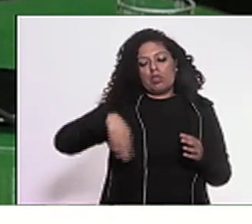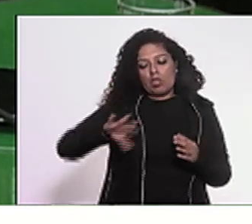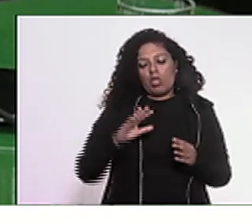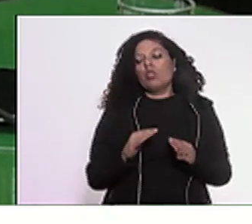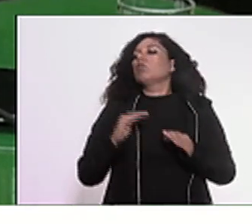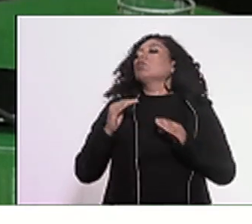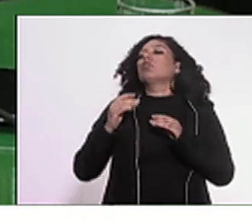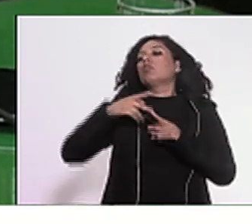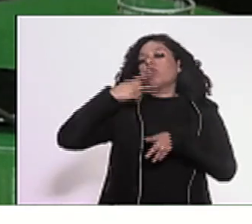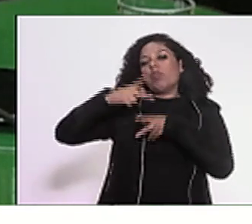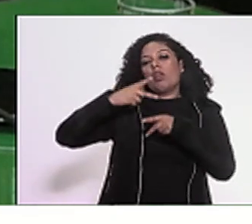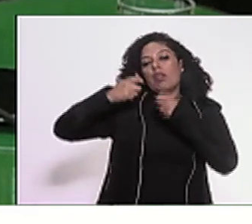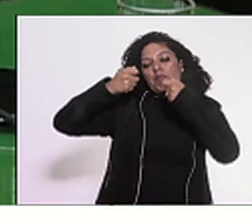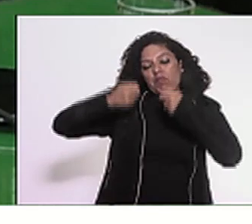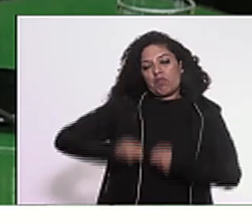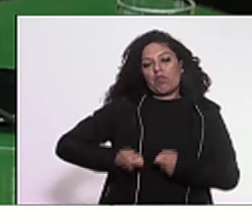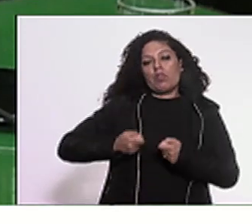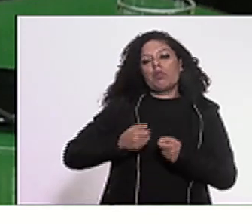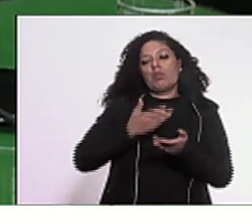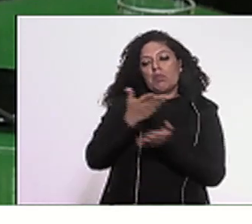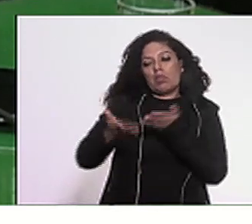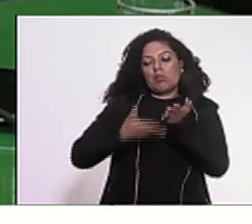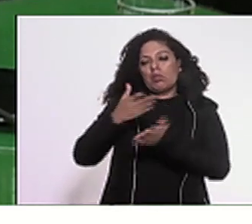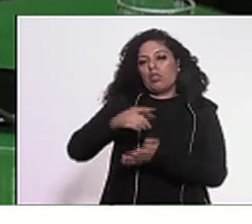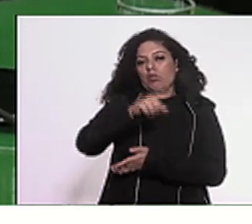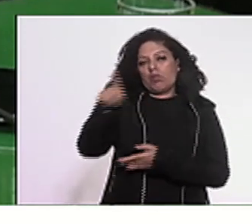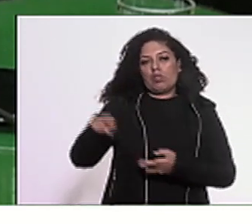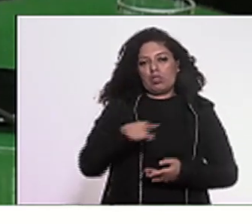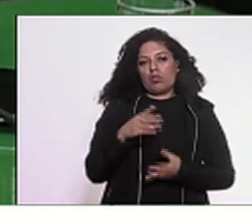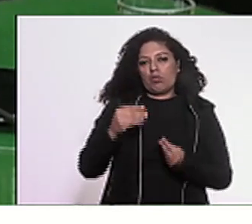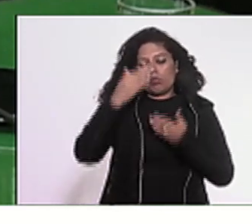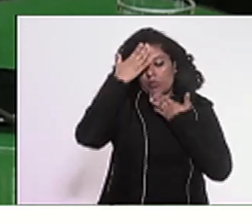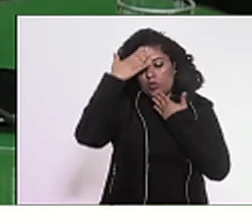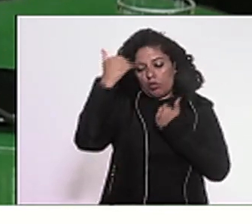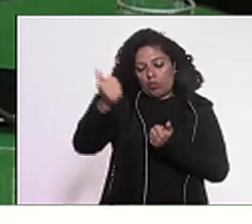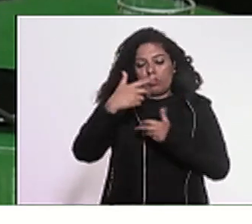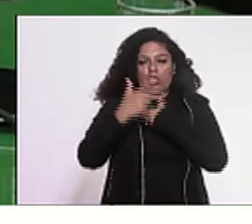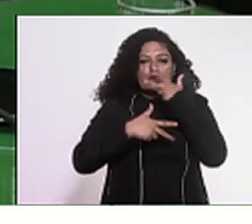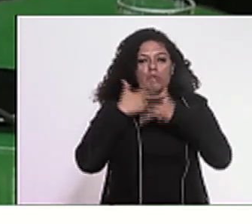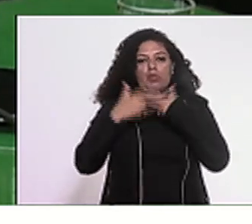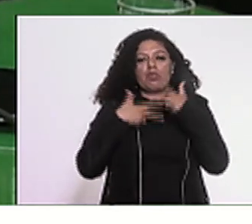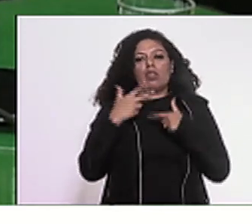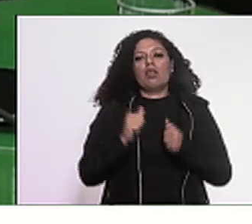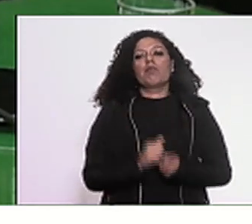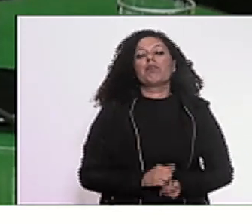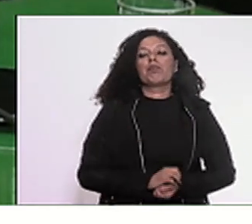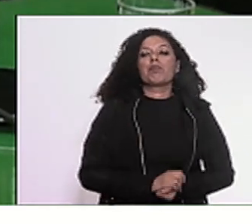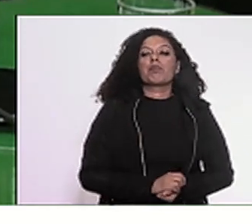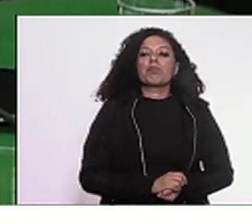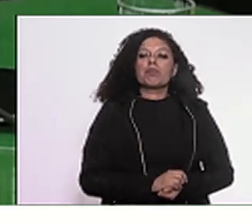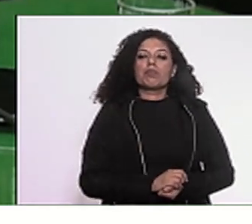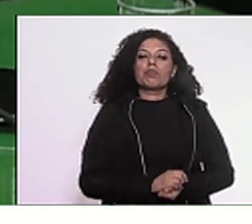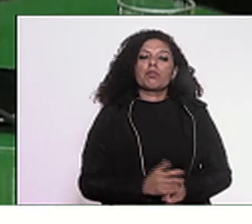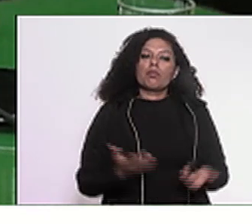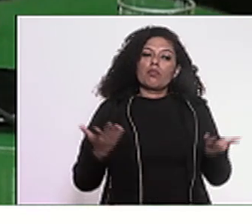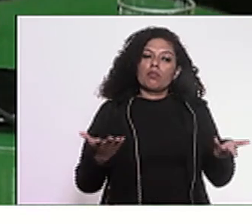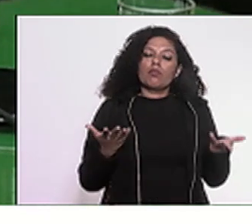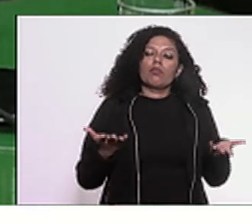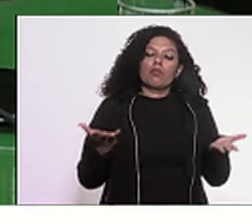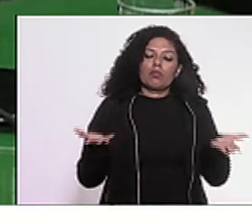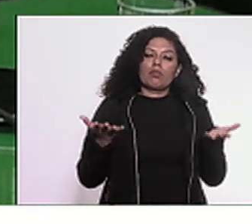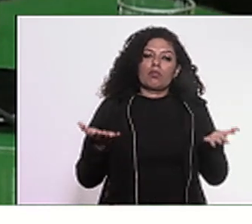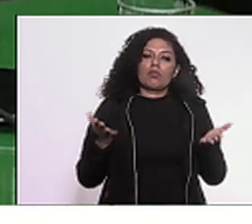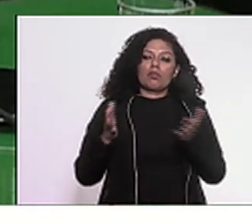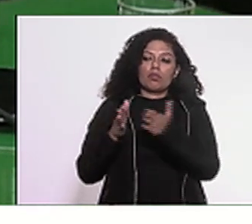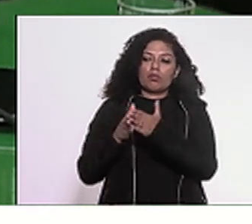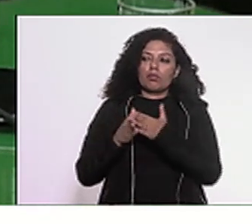diálogo franco e de proteção aos senhores, tá bom? Muito obrigado pela participação de vocês. Quero agora passar a